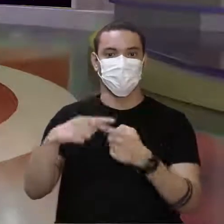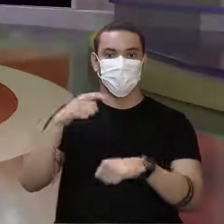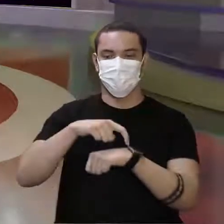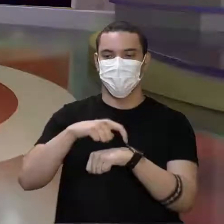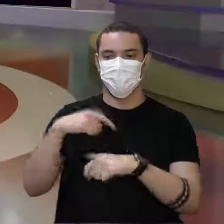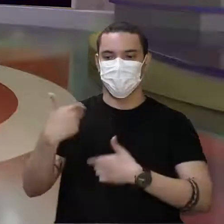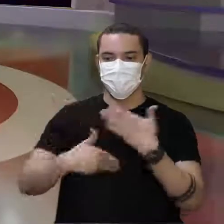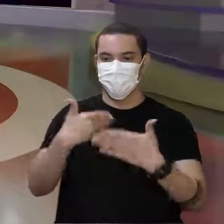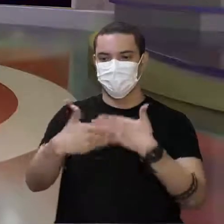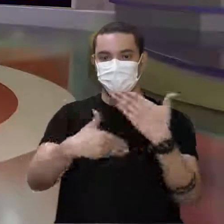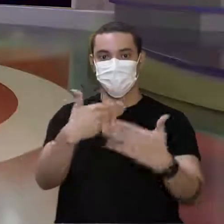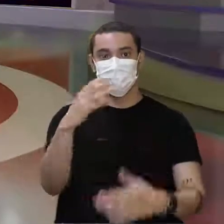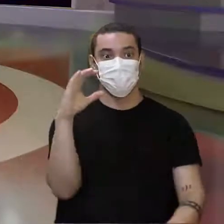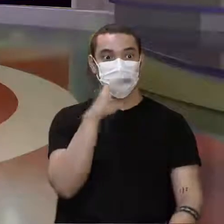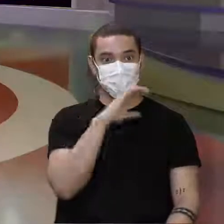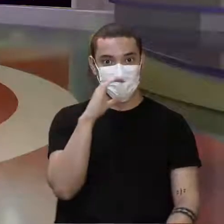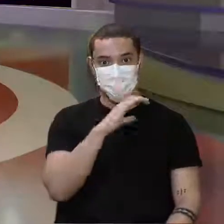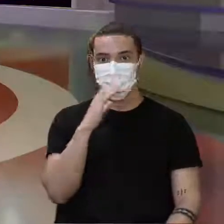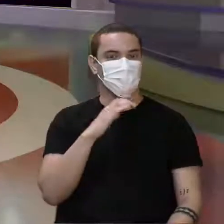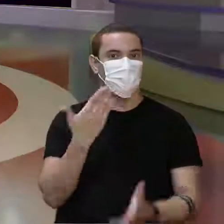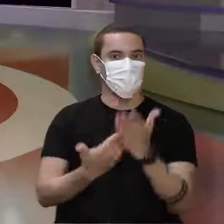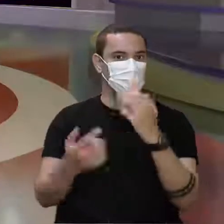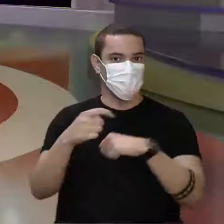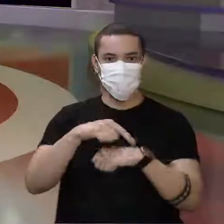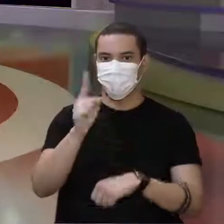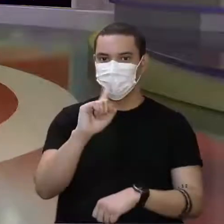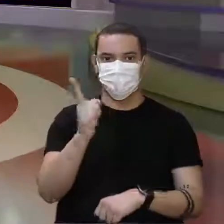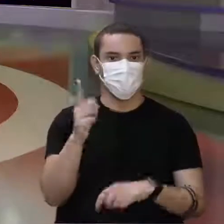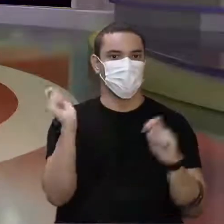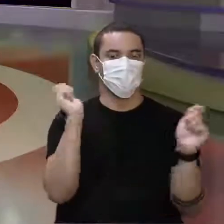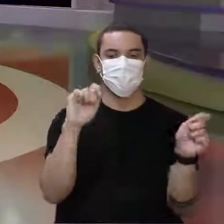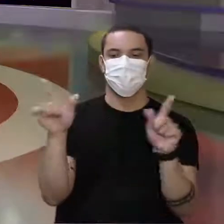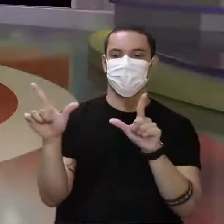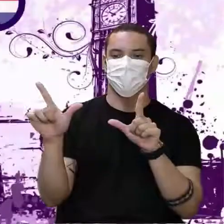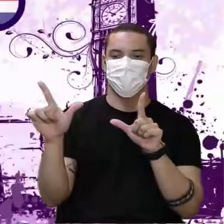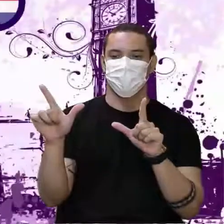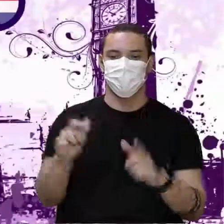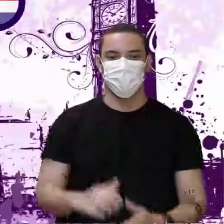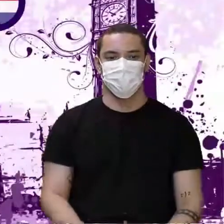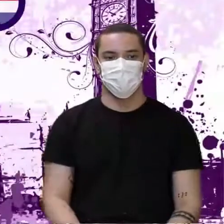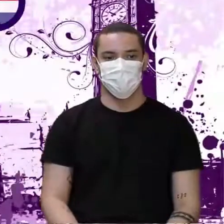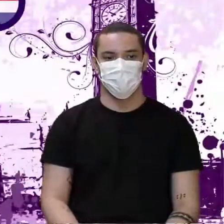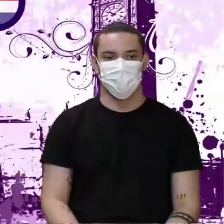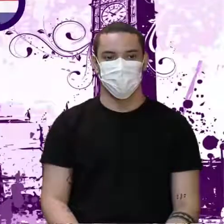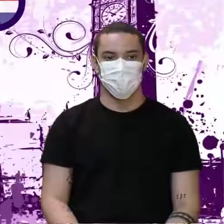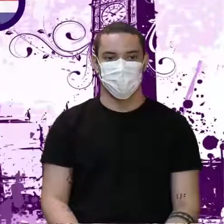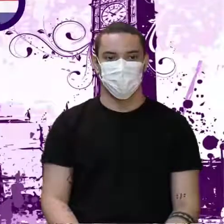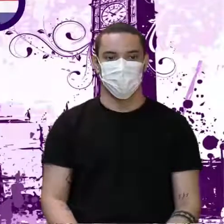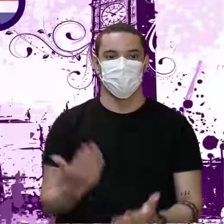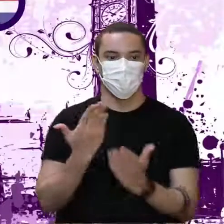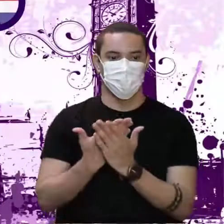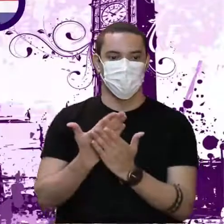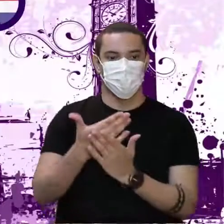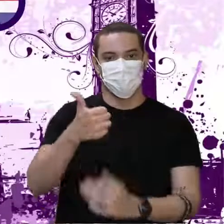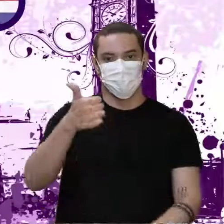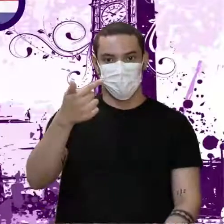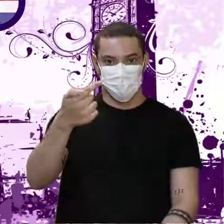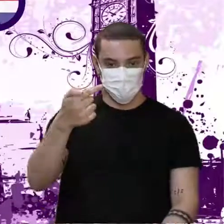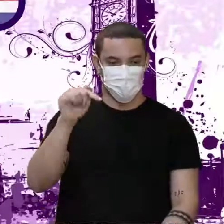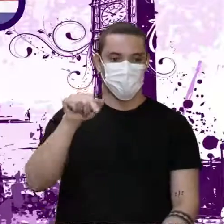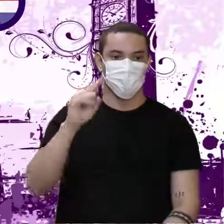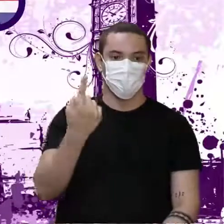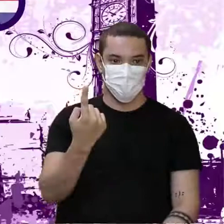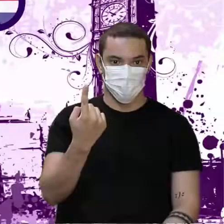correndo, time flies. Então não vamos perder tempo, let's begin para a tela. Olha a aula 17.1,